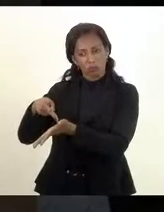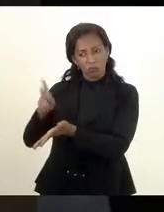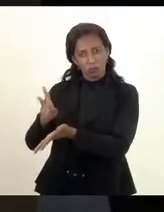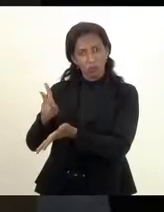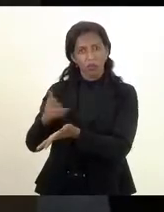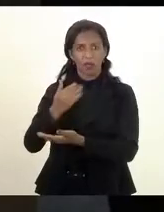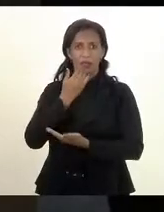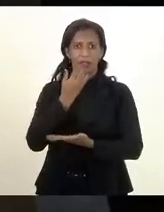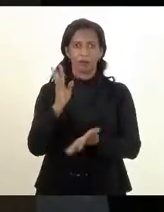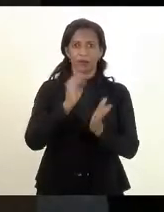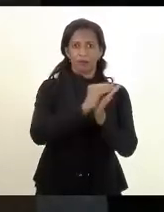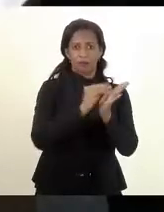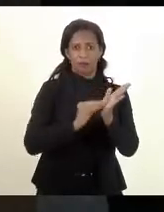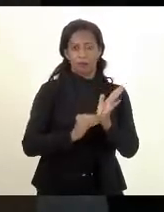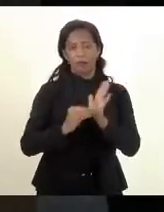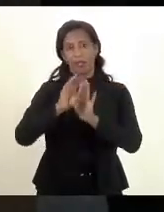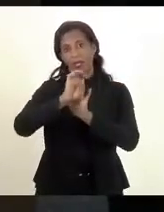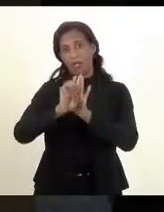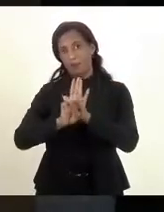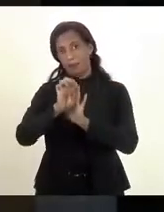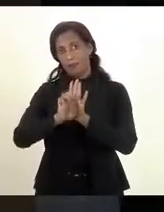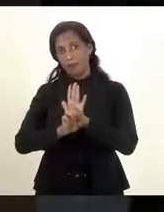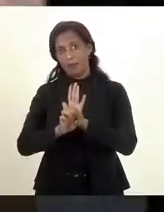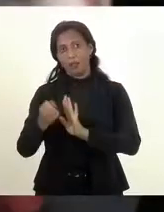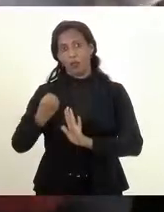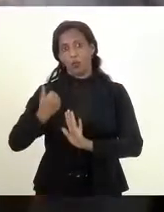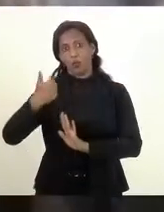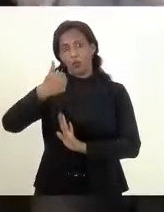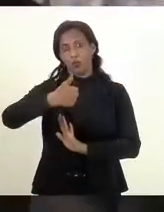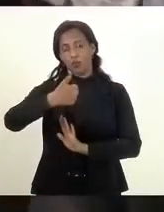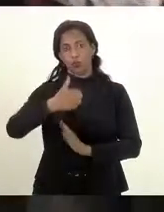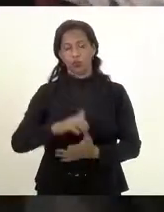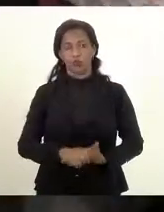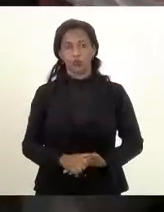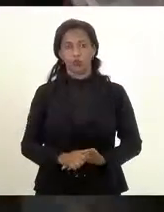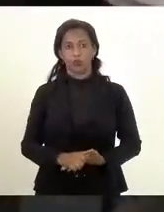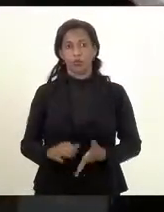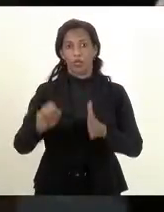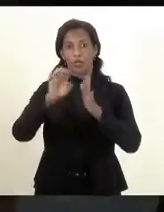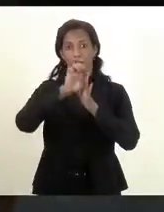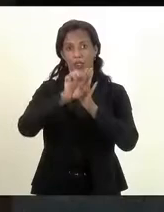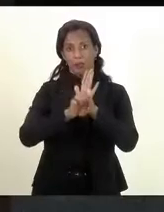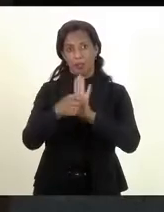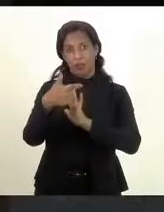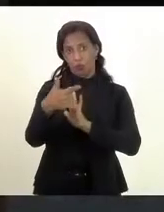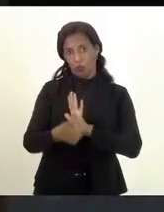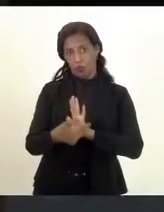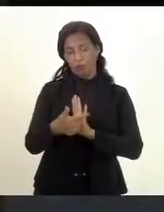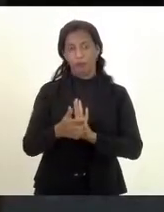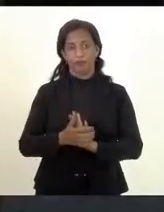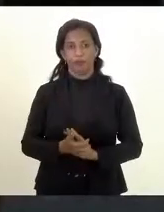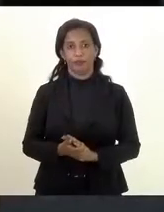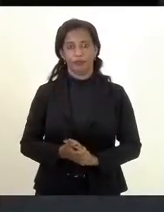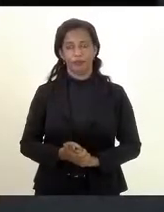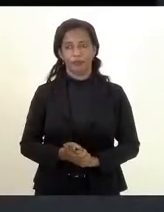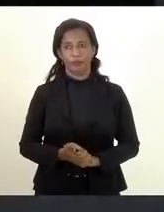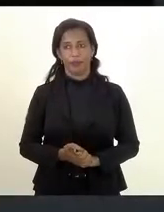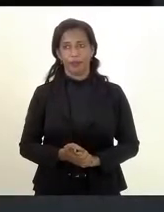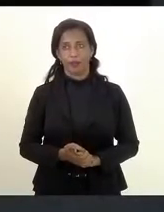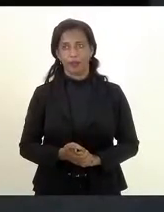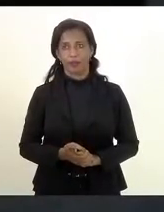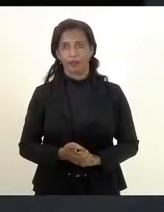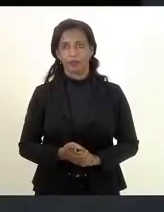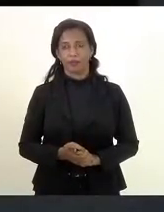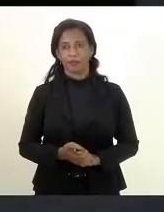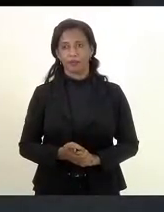é a emenda número 1. E na emenda número 2, na emenda número